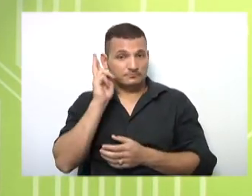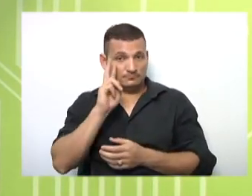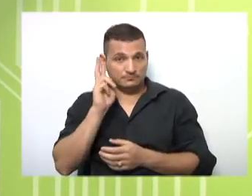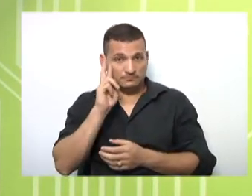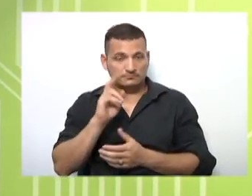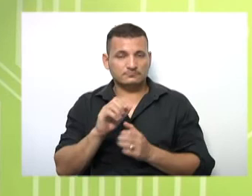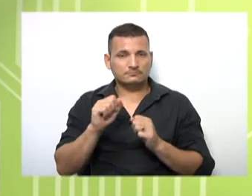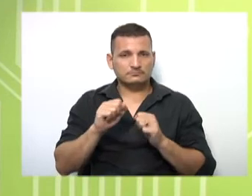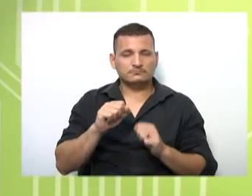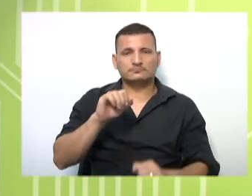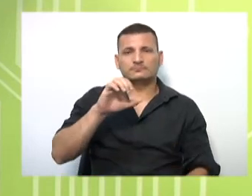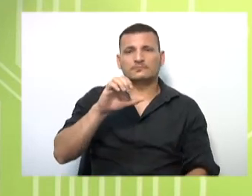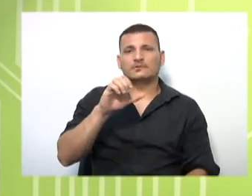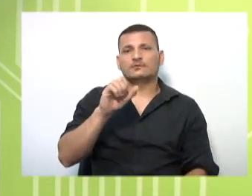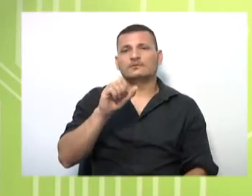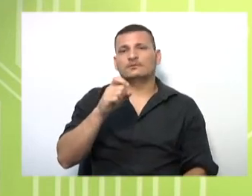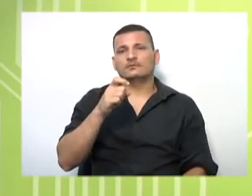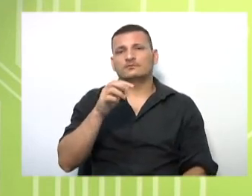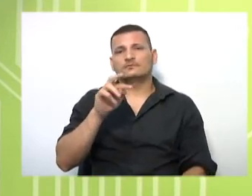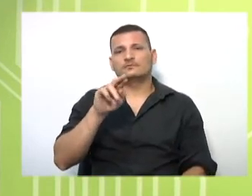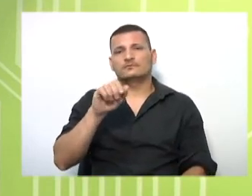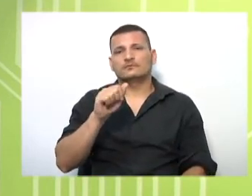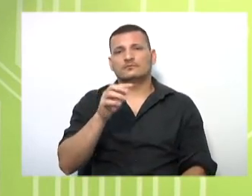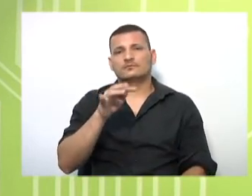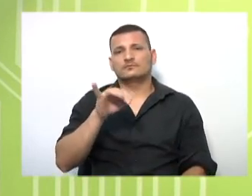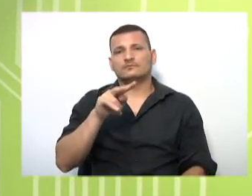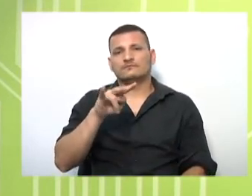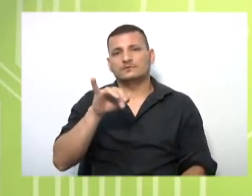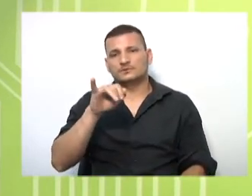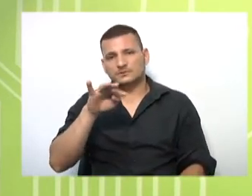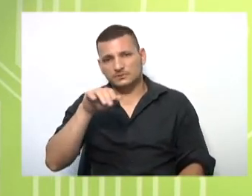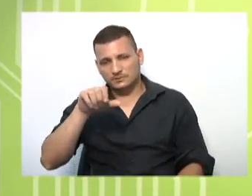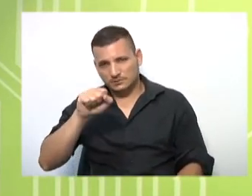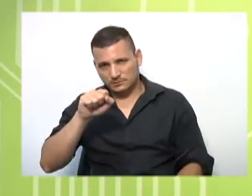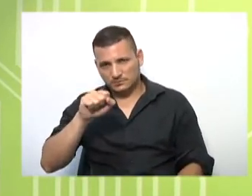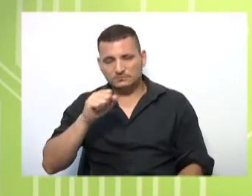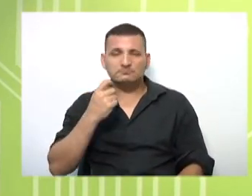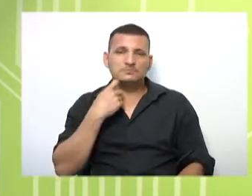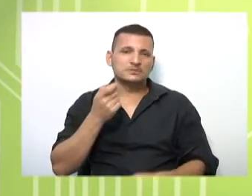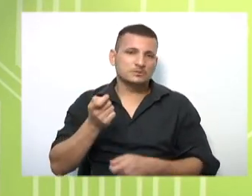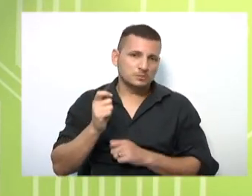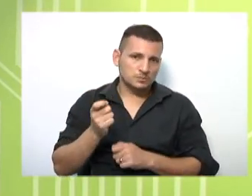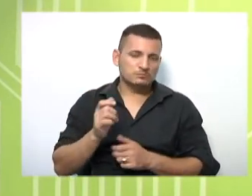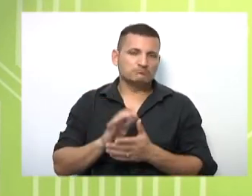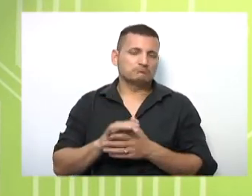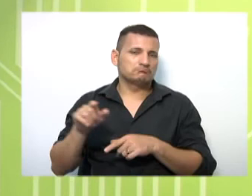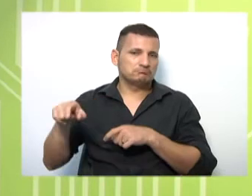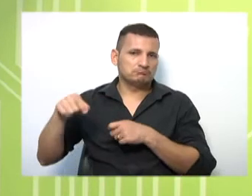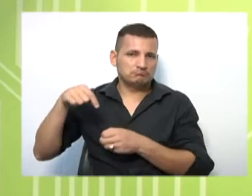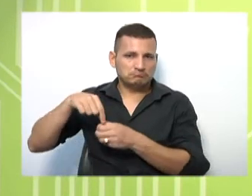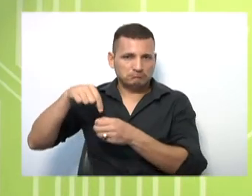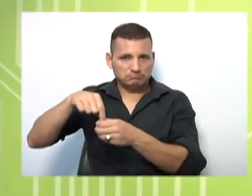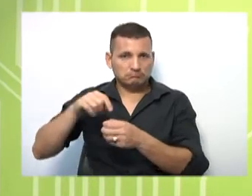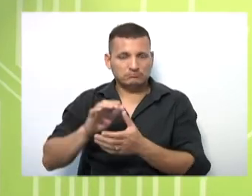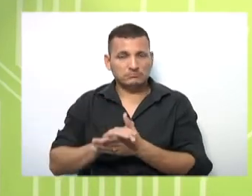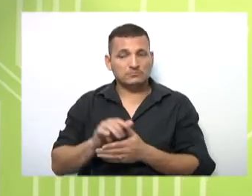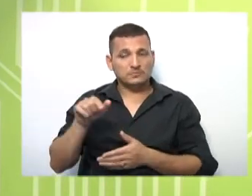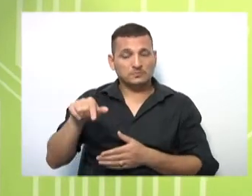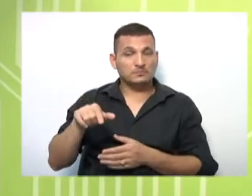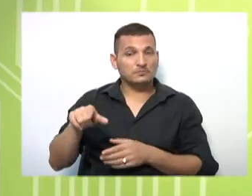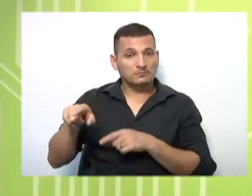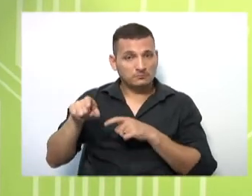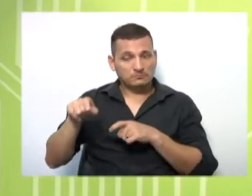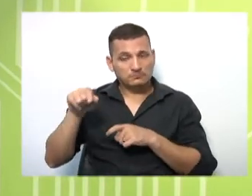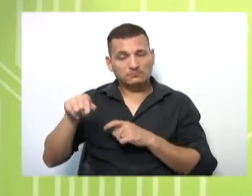ser extrativistas, pescadores e agricultores. Lembrando que normalmente os agricultores são donos de